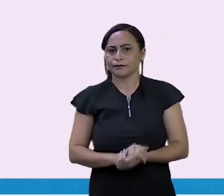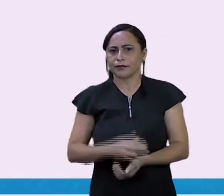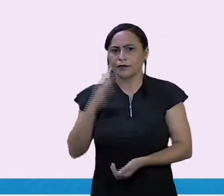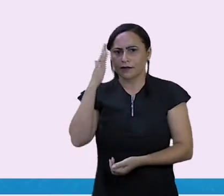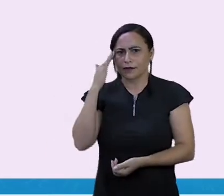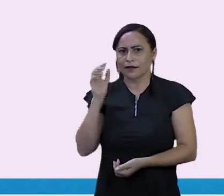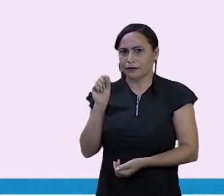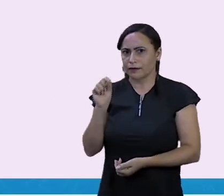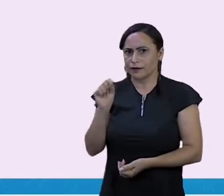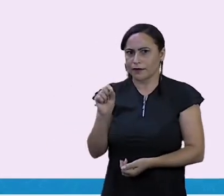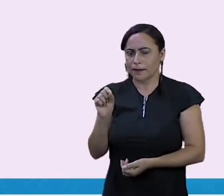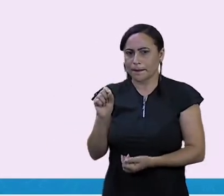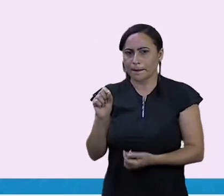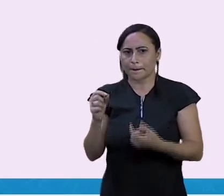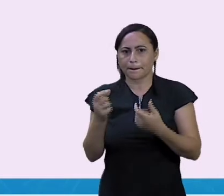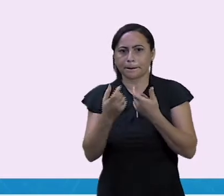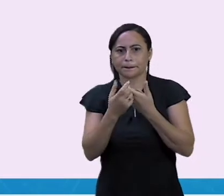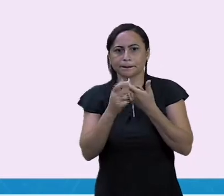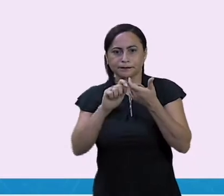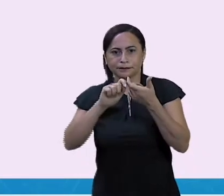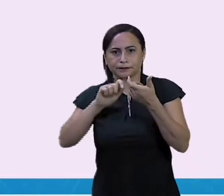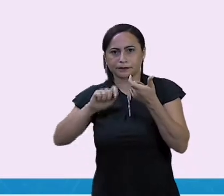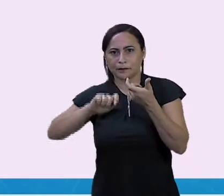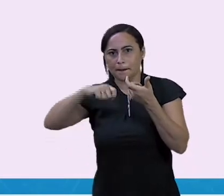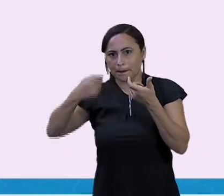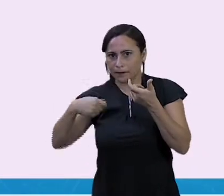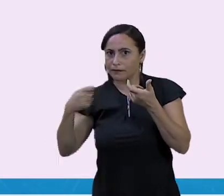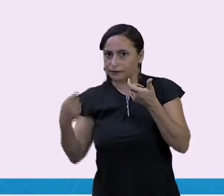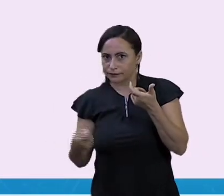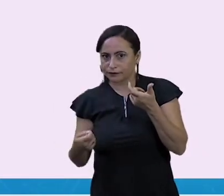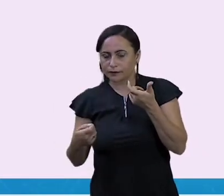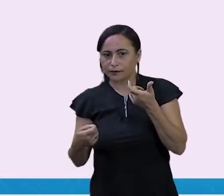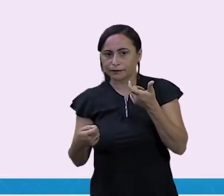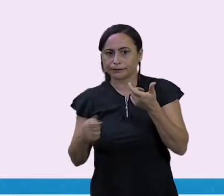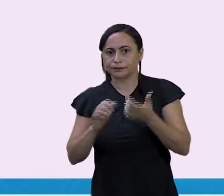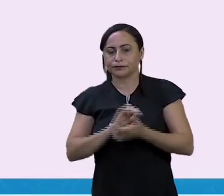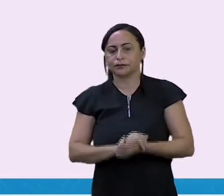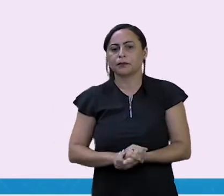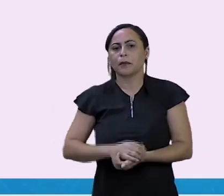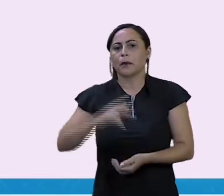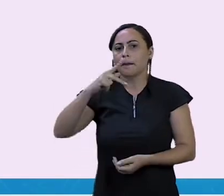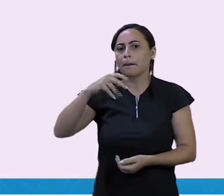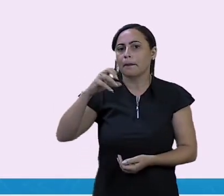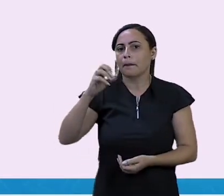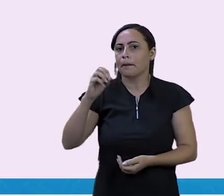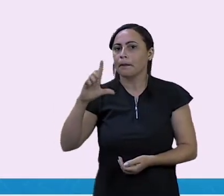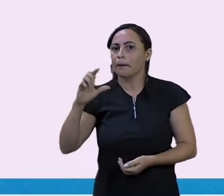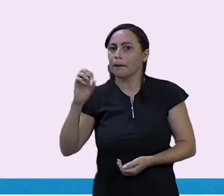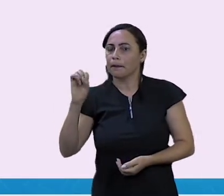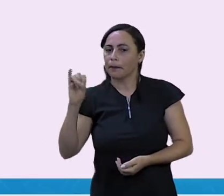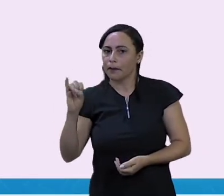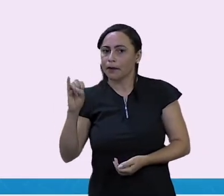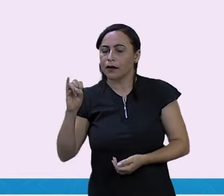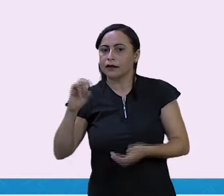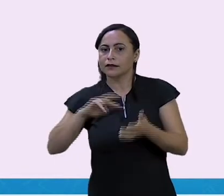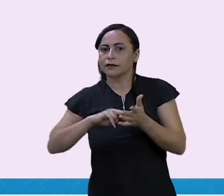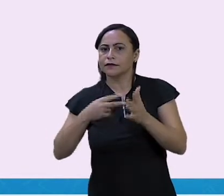polissemia? A palavra polissemia vem do grego polissemos. Poli quer